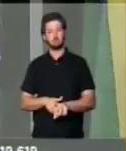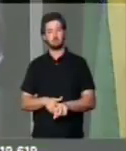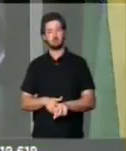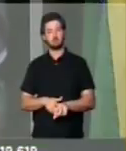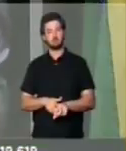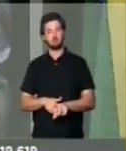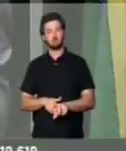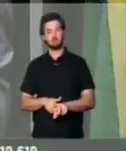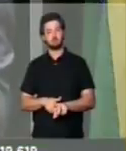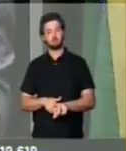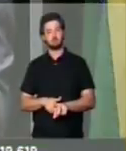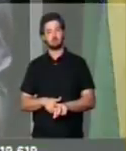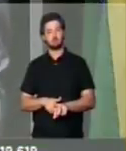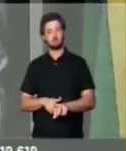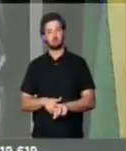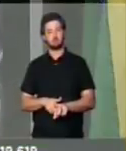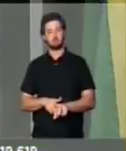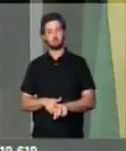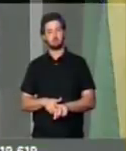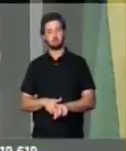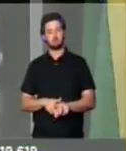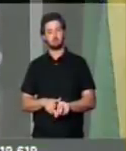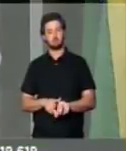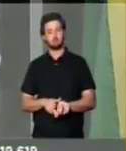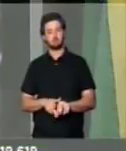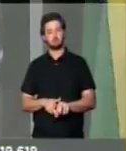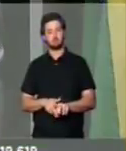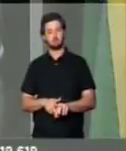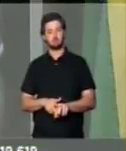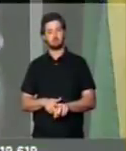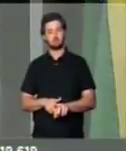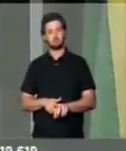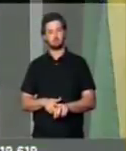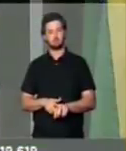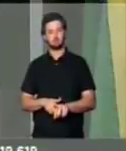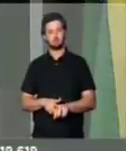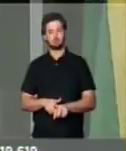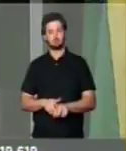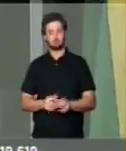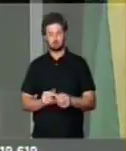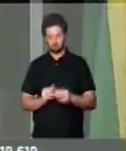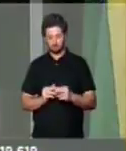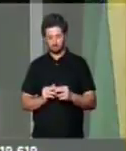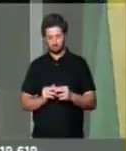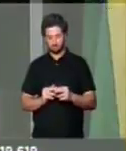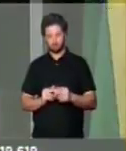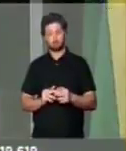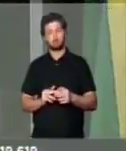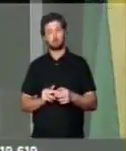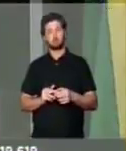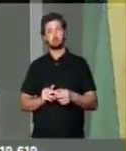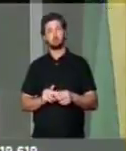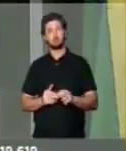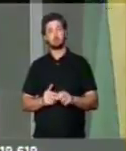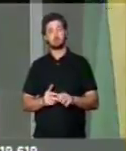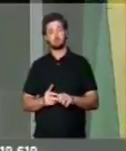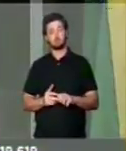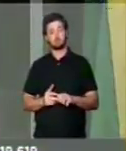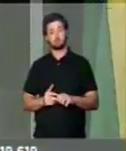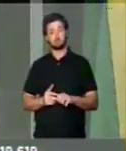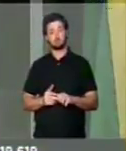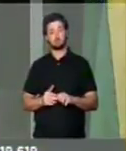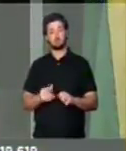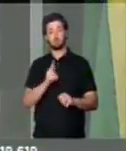Quanto tempo o senhor precisa? Tem mais 3 minutos. Então, ao mesmo tempo, o